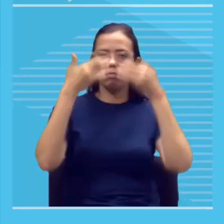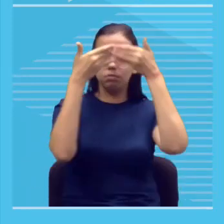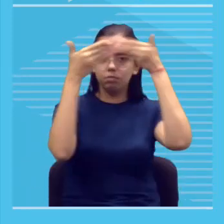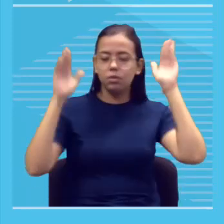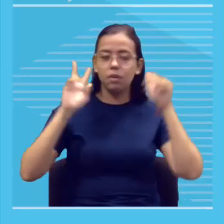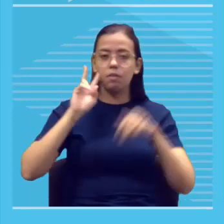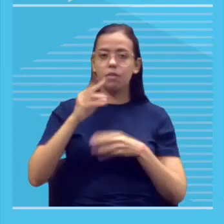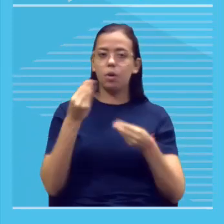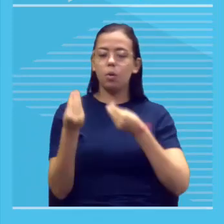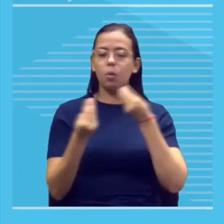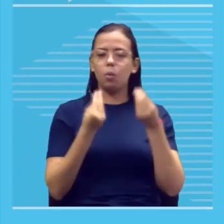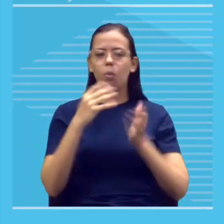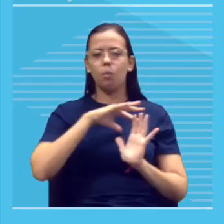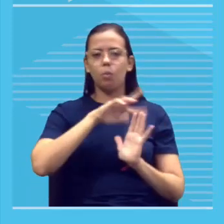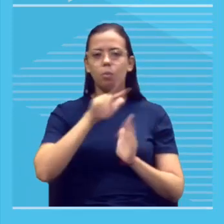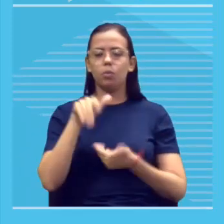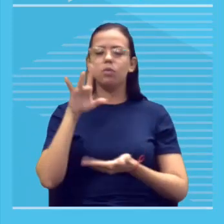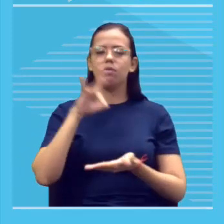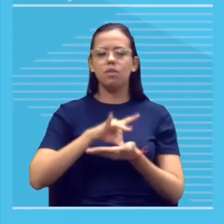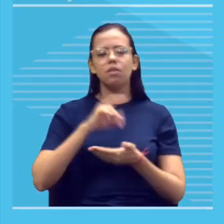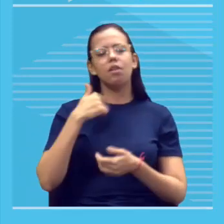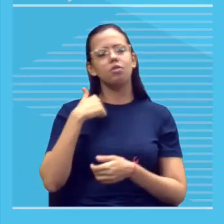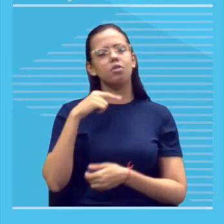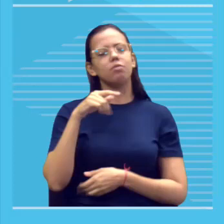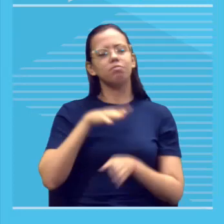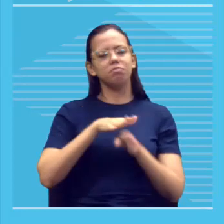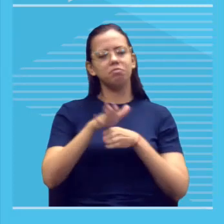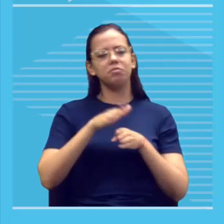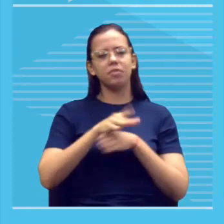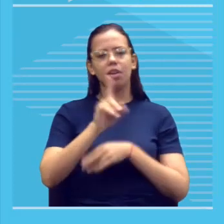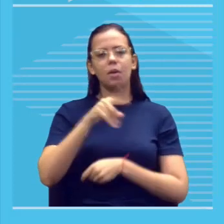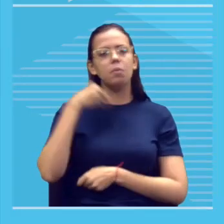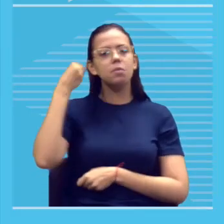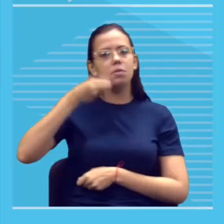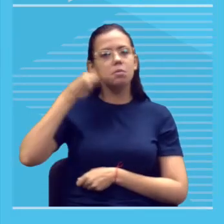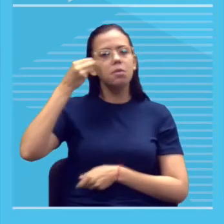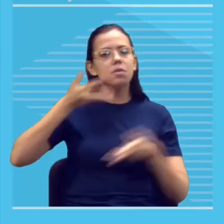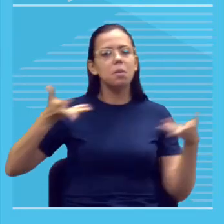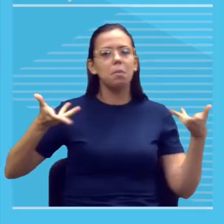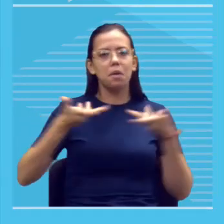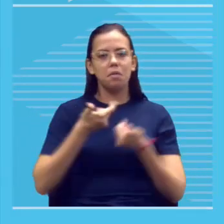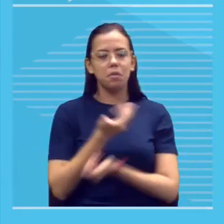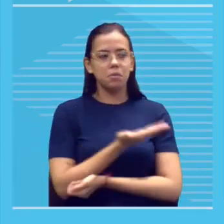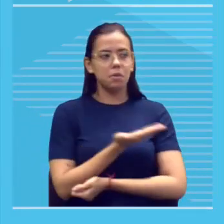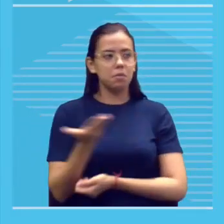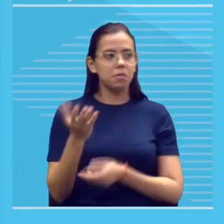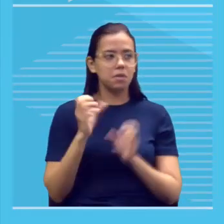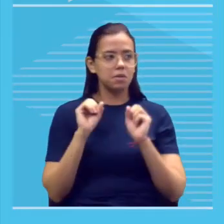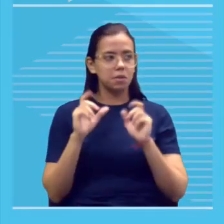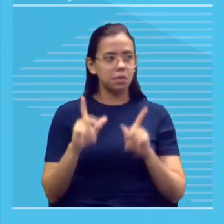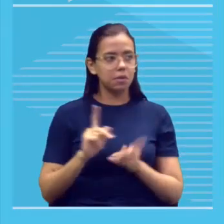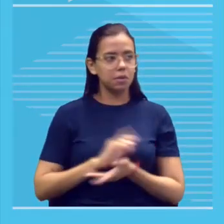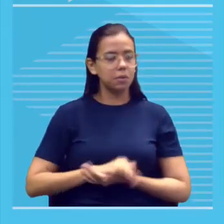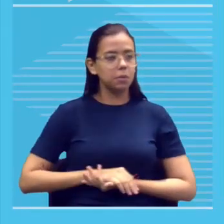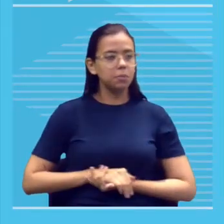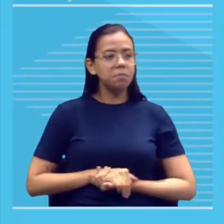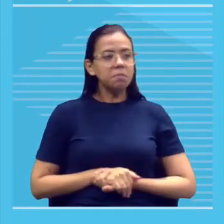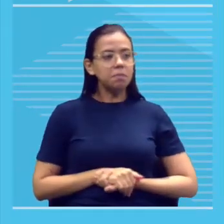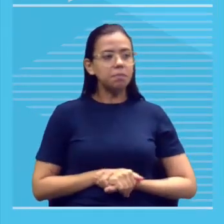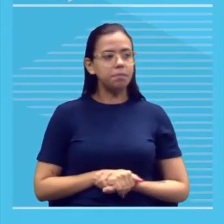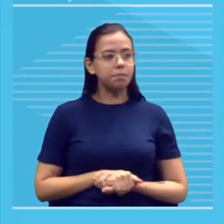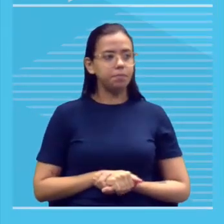ele é garanto que vai ser a experiência fantástica para você tá bom Então olha só